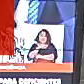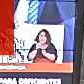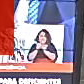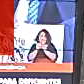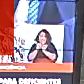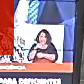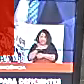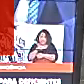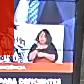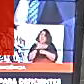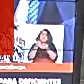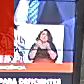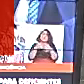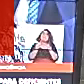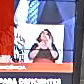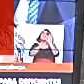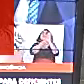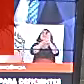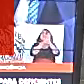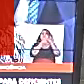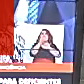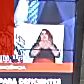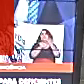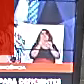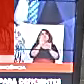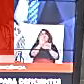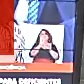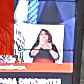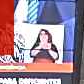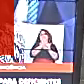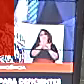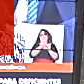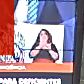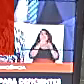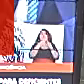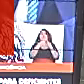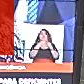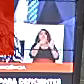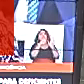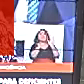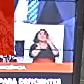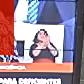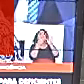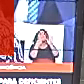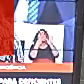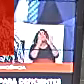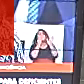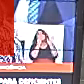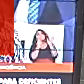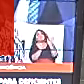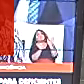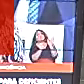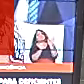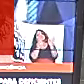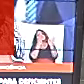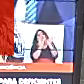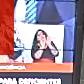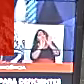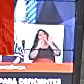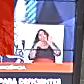de mudar a lei, porque a lei ela estabeleceu o poderá. Então, como o